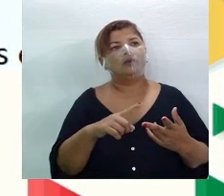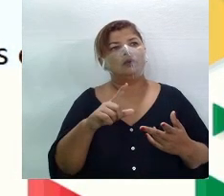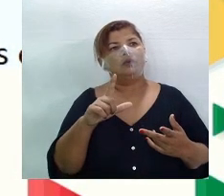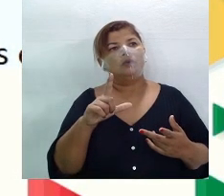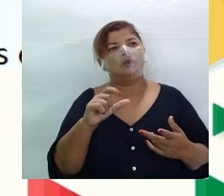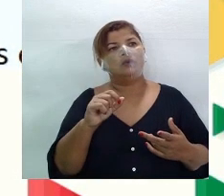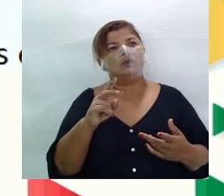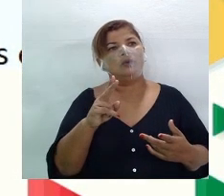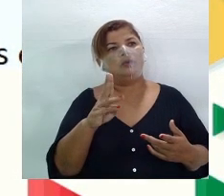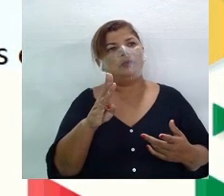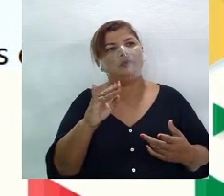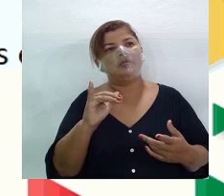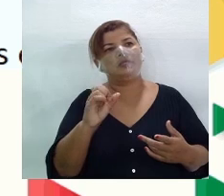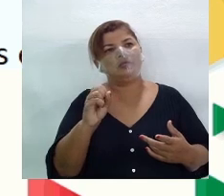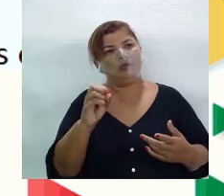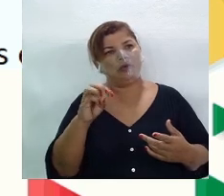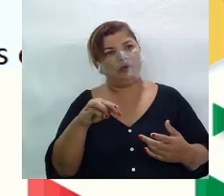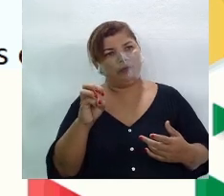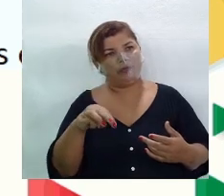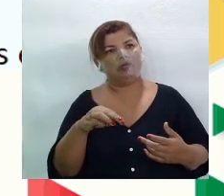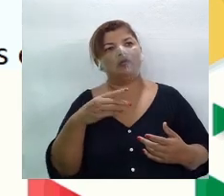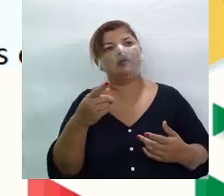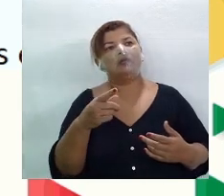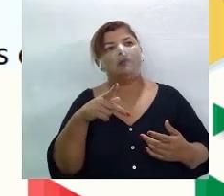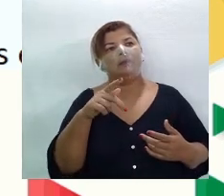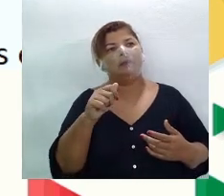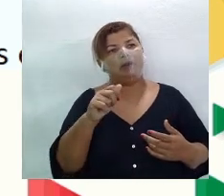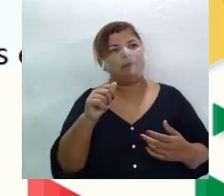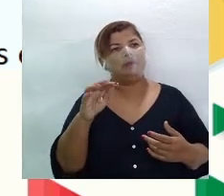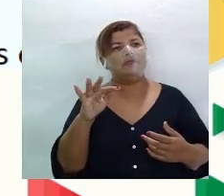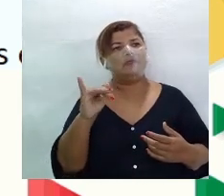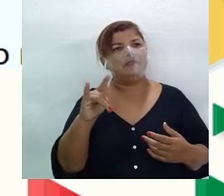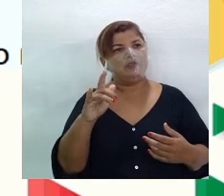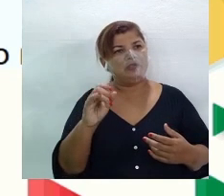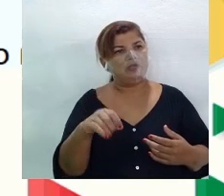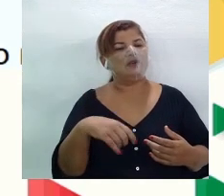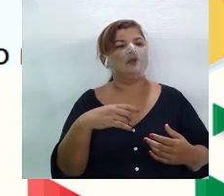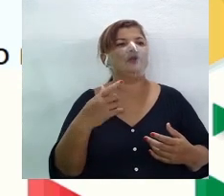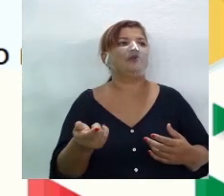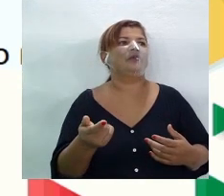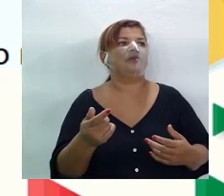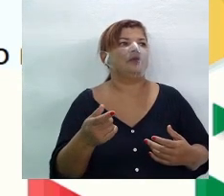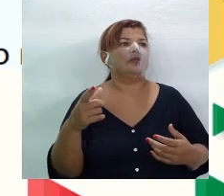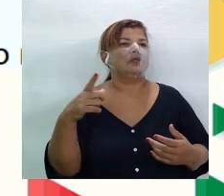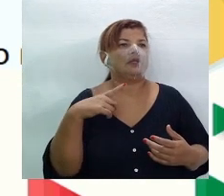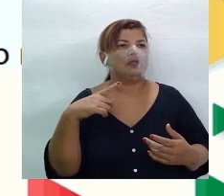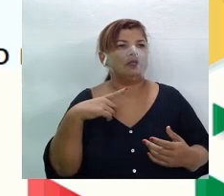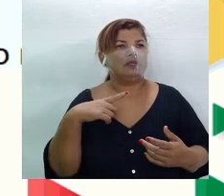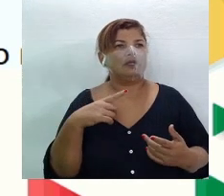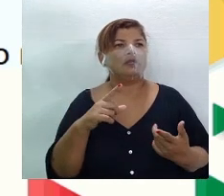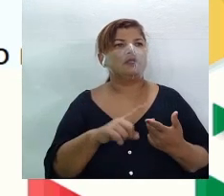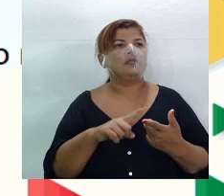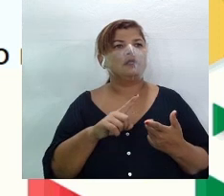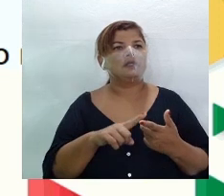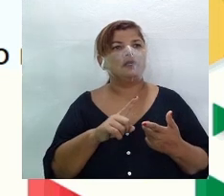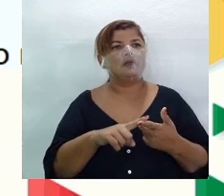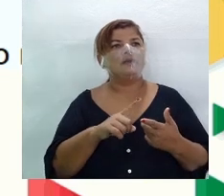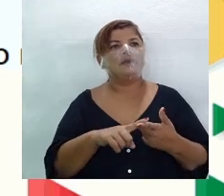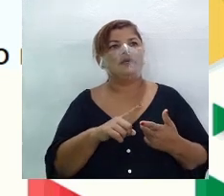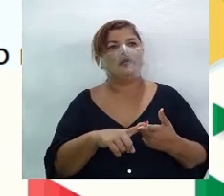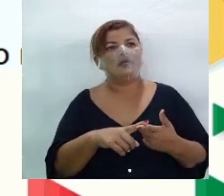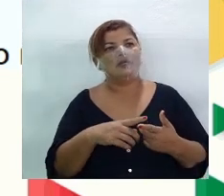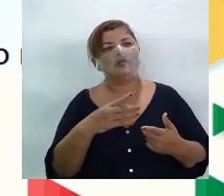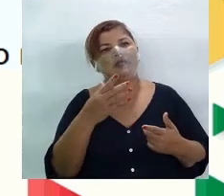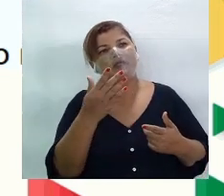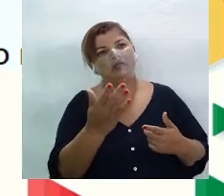Figo, que em outro encontro o professor já está convidado para falar, certo? E aqui nós temos ainda um barão perseguido